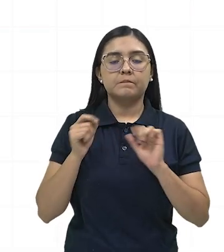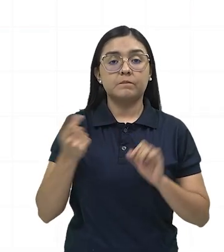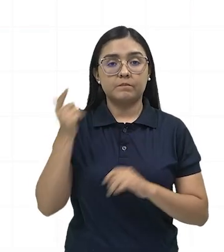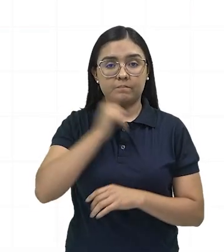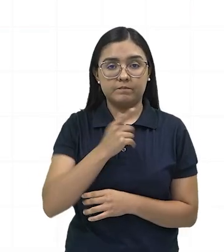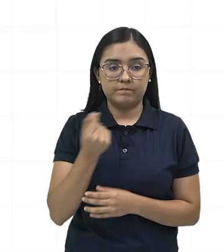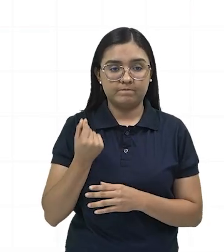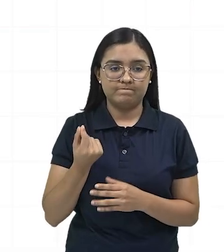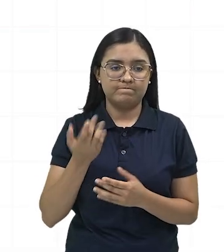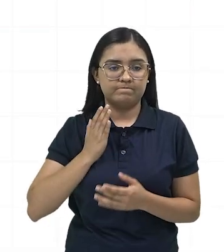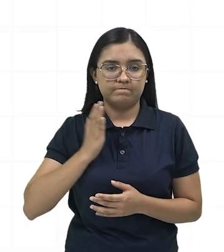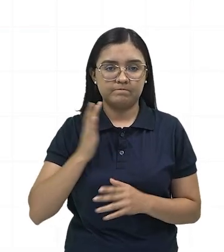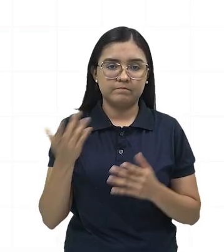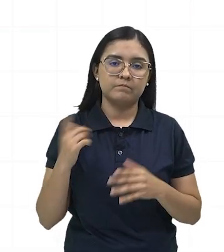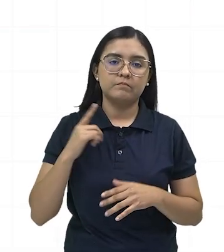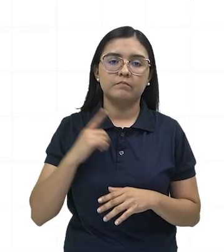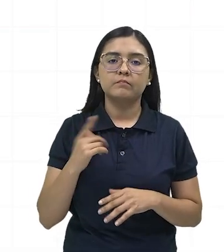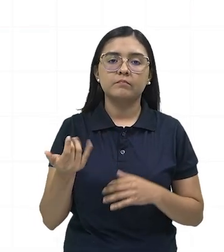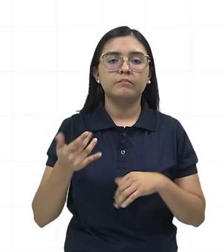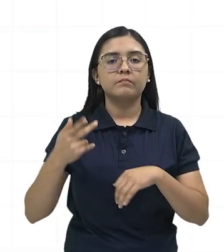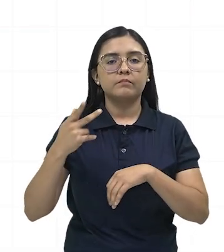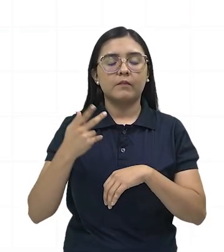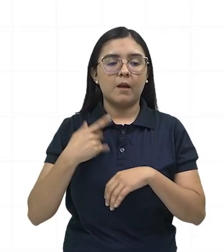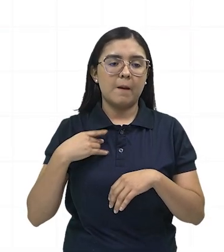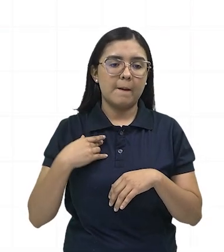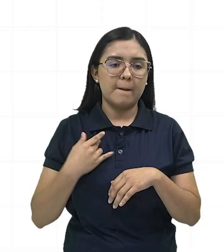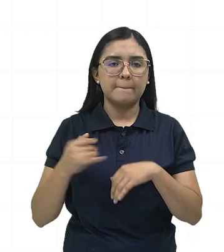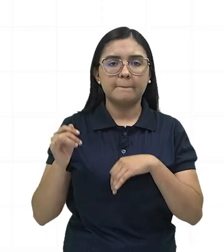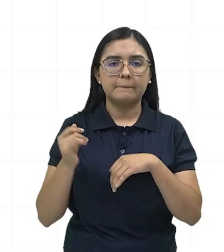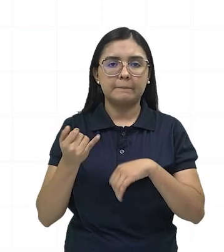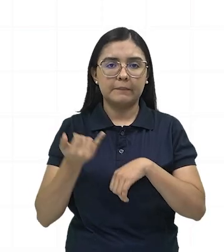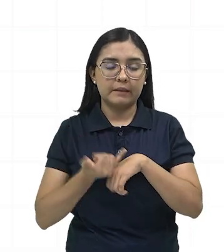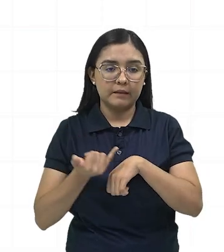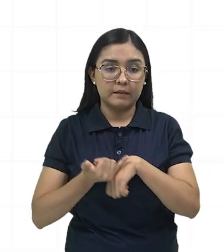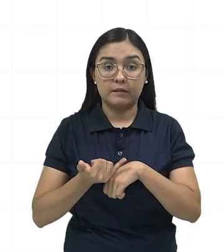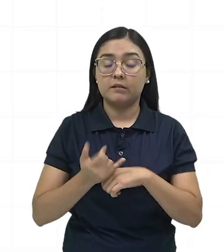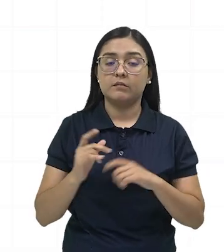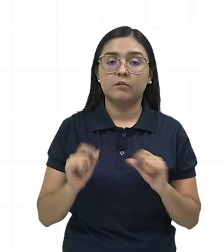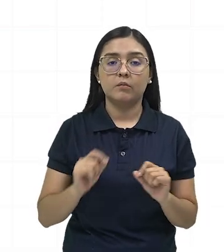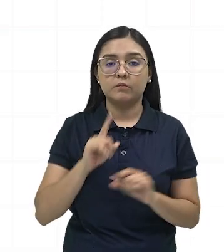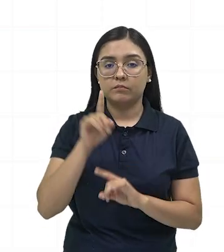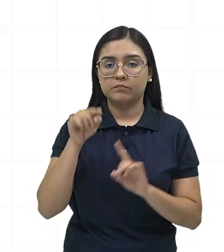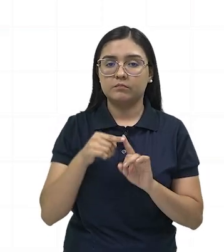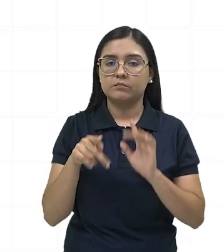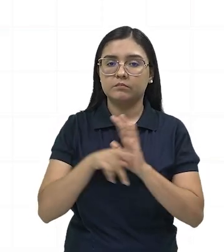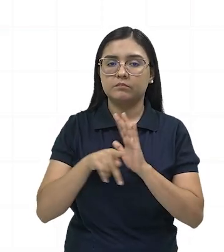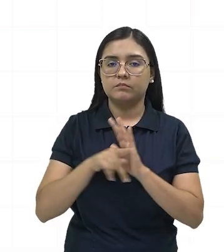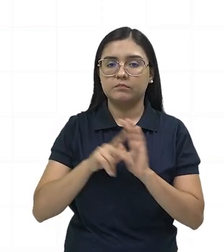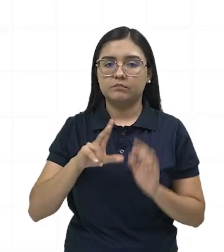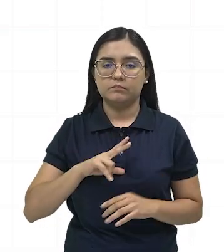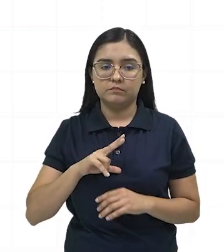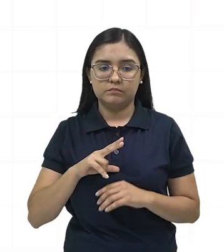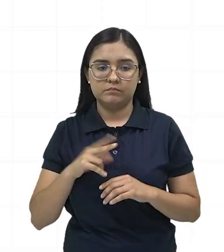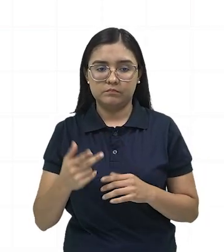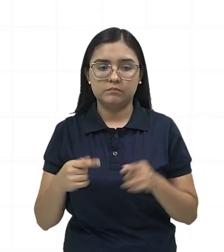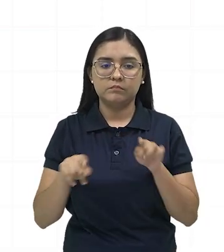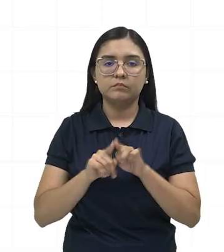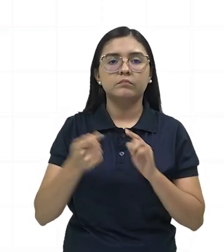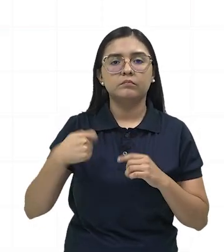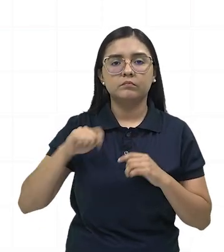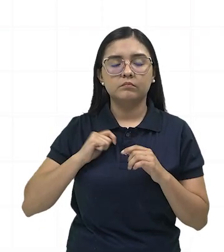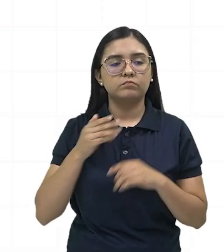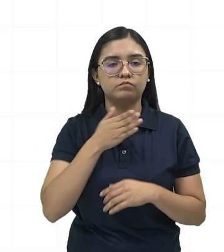nós reavermos a ideia das grandes navegações, qual era o grande objetivo de Portugal e Espanha ao buscar